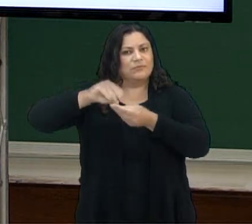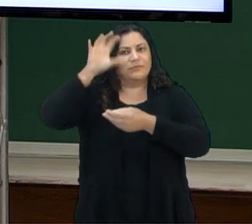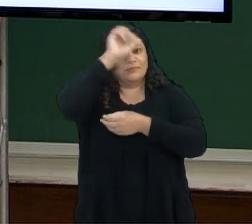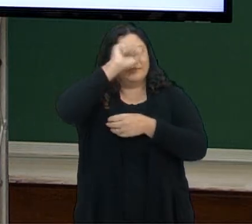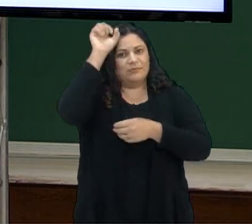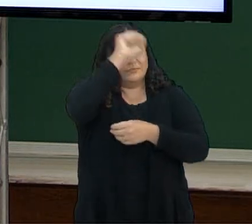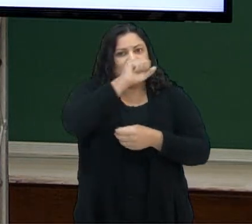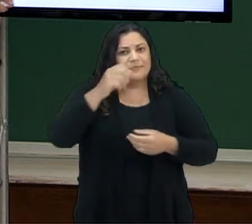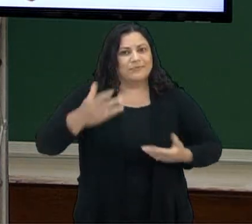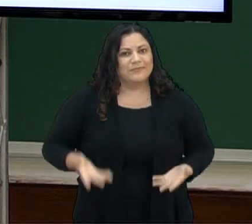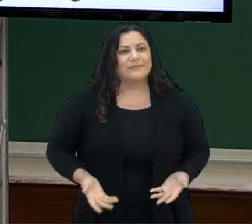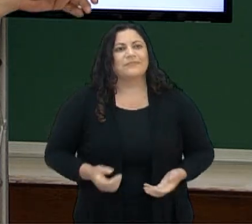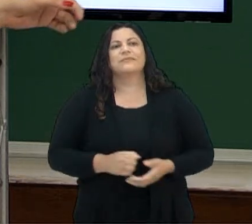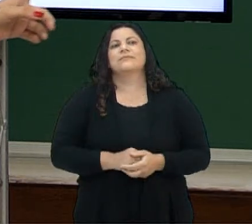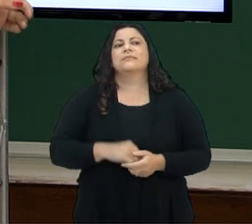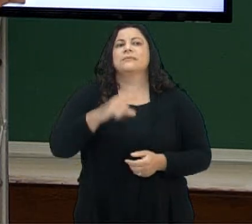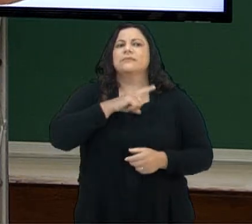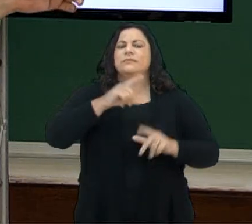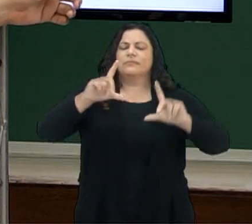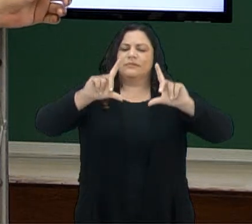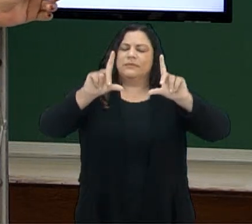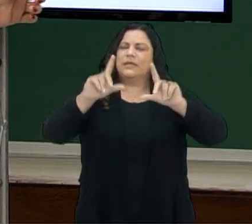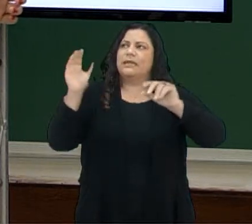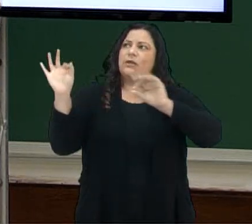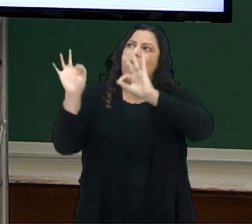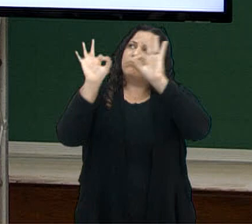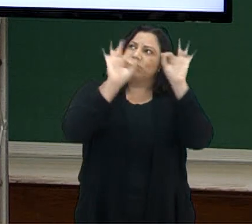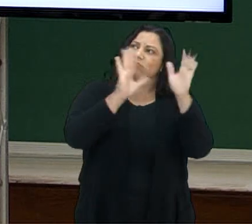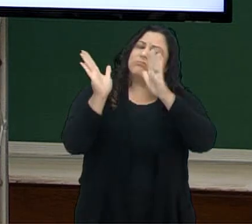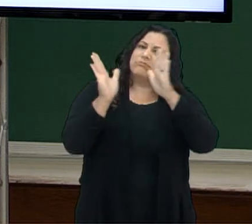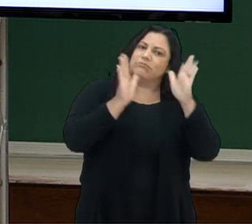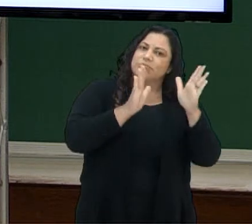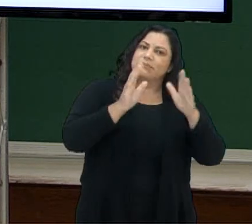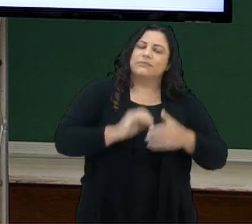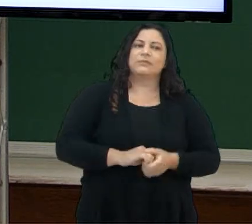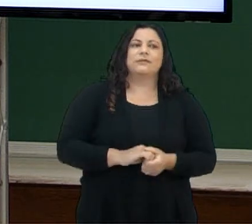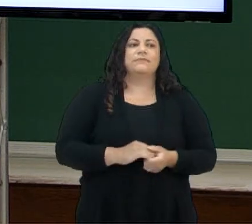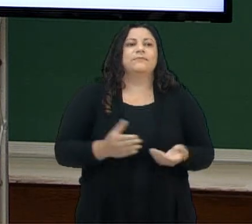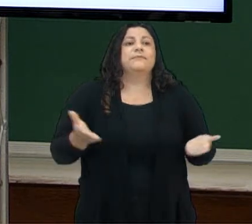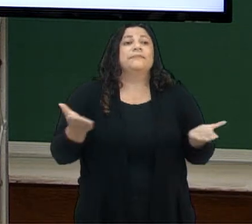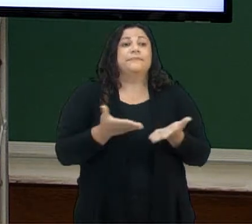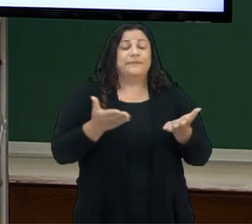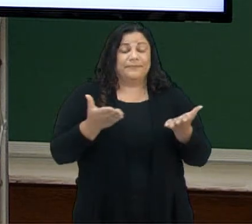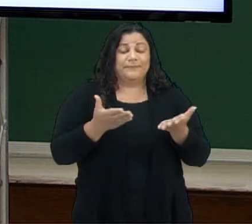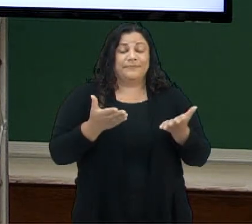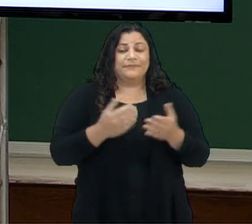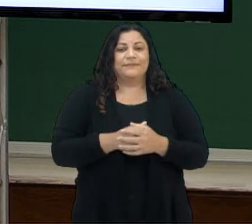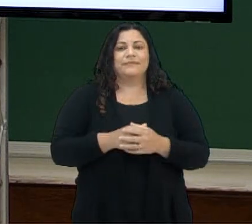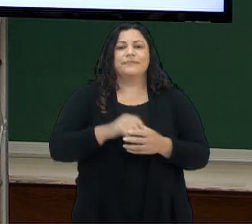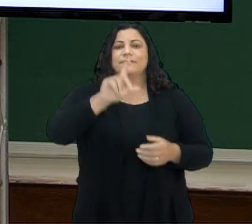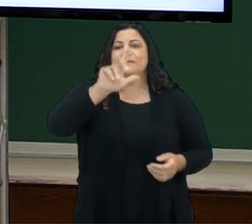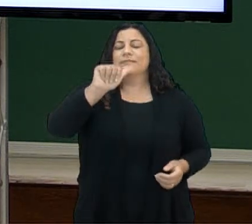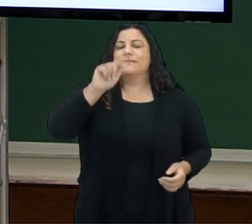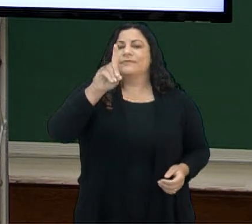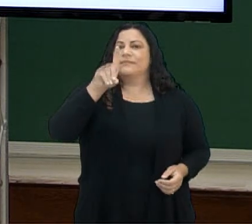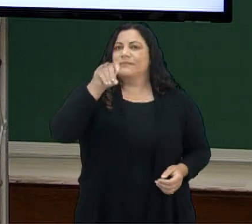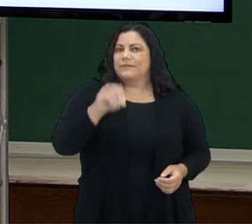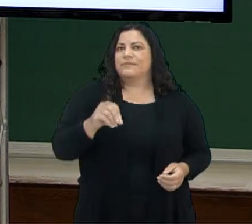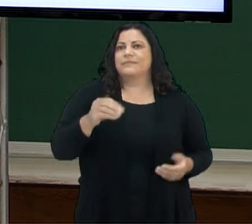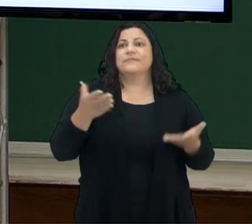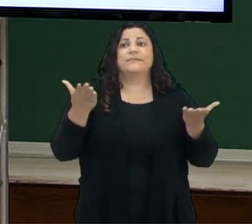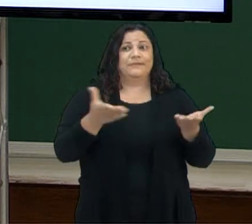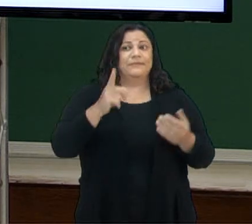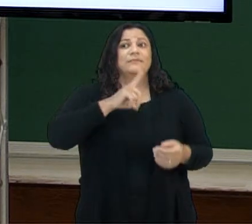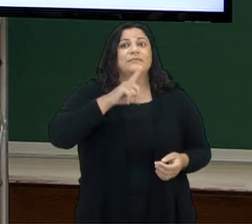temos o tamanho do lado do hexágono, ok? Agora, com base no tamanho do lado, a gente pode encontrar a altura,